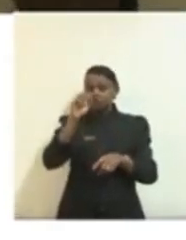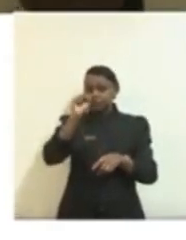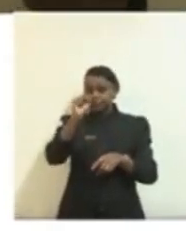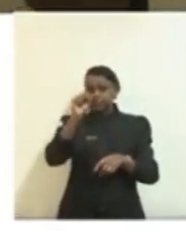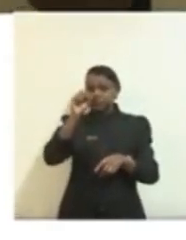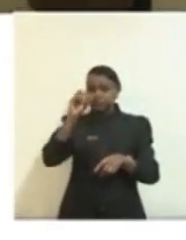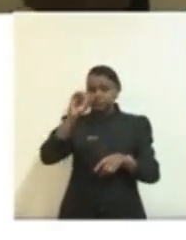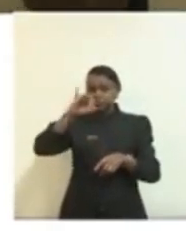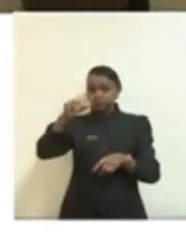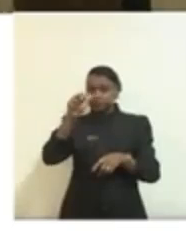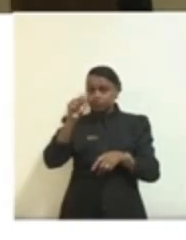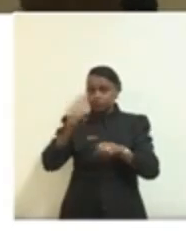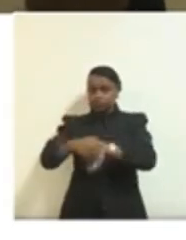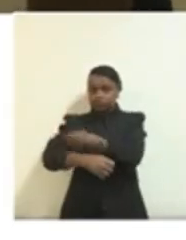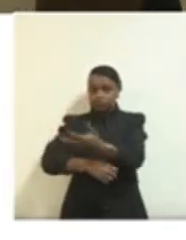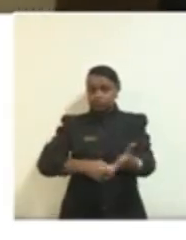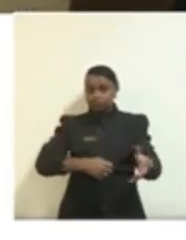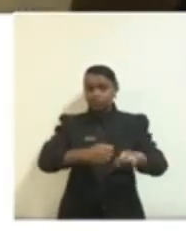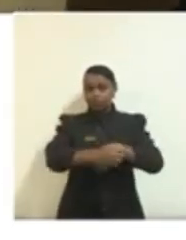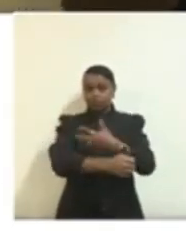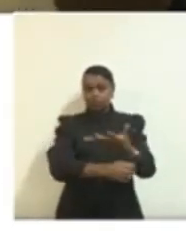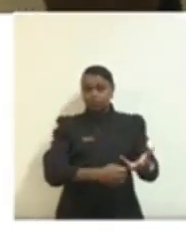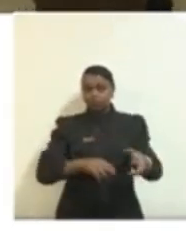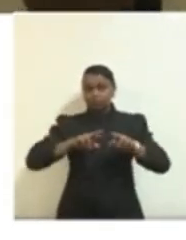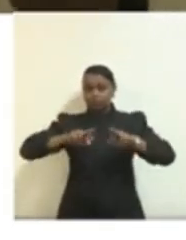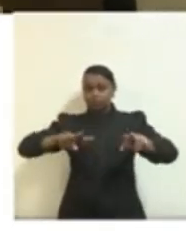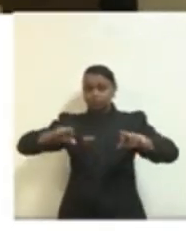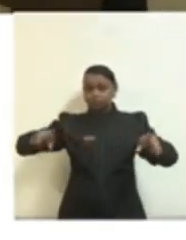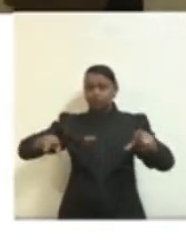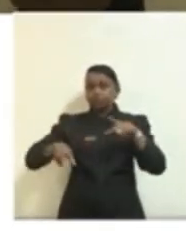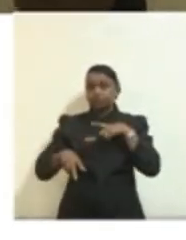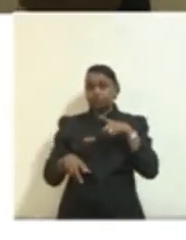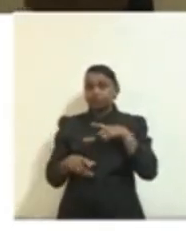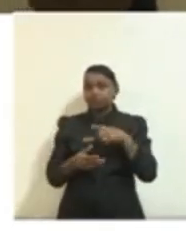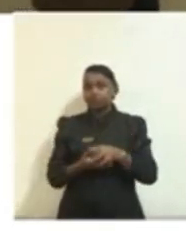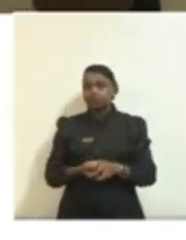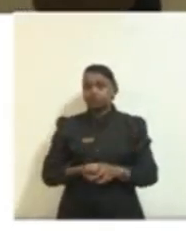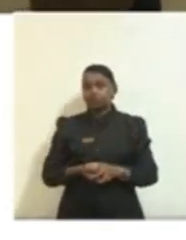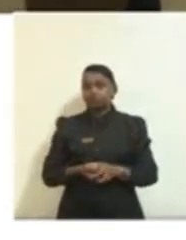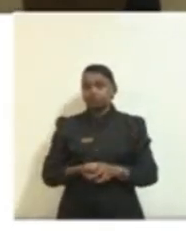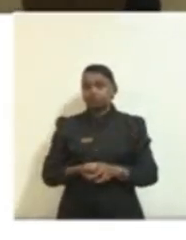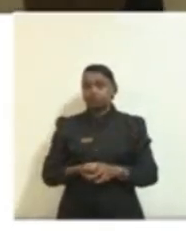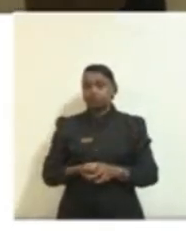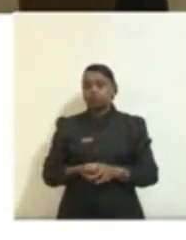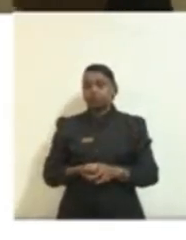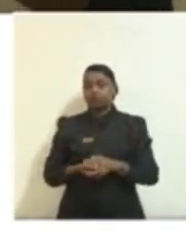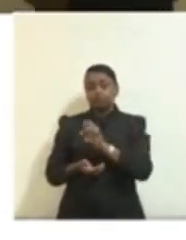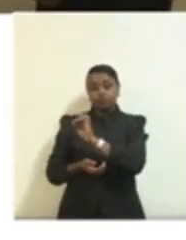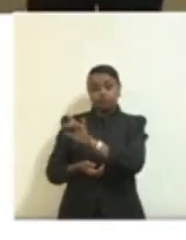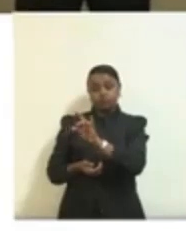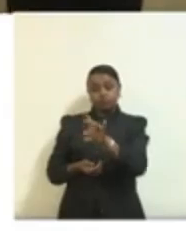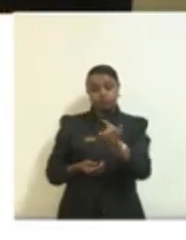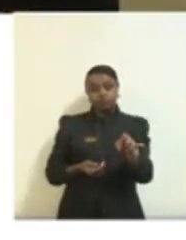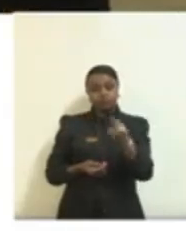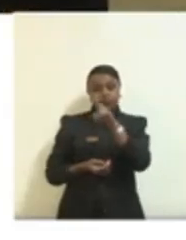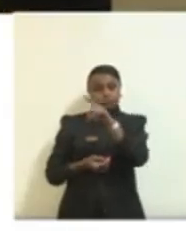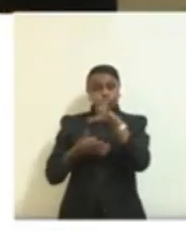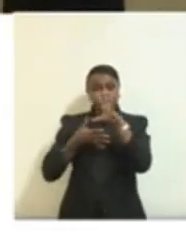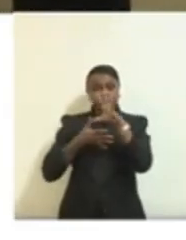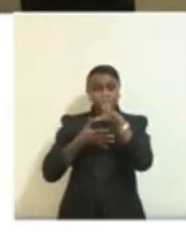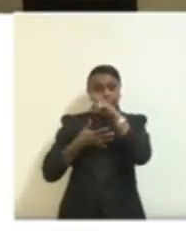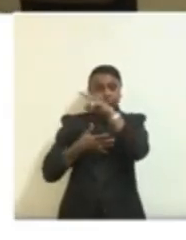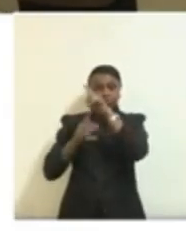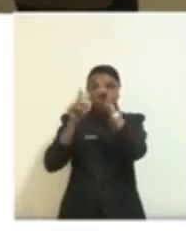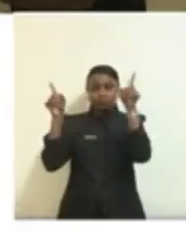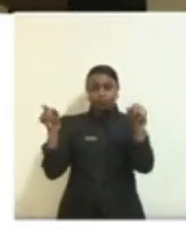Tá? Há um número grande de repetições aí, e para cada uma dessas áreas foi